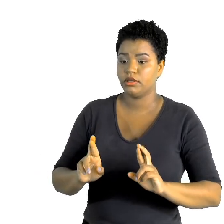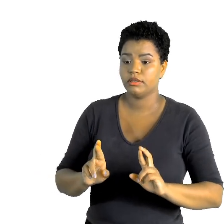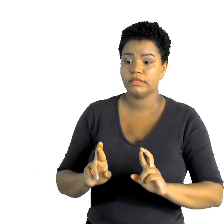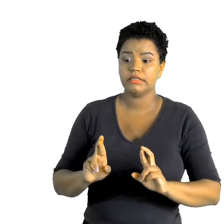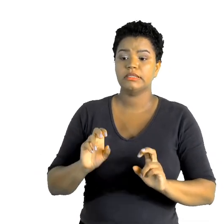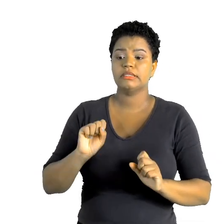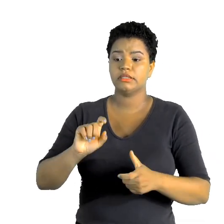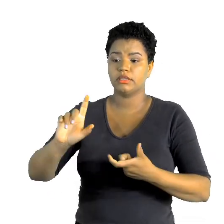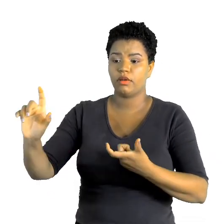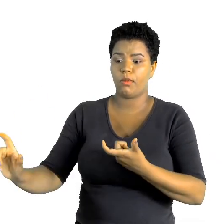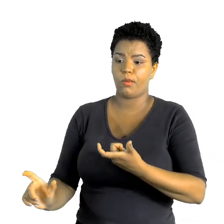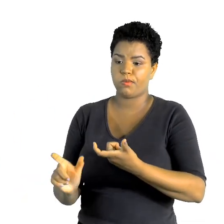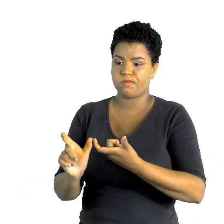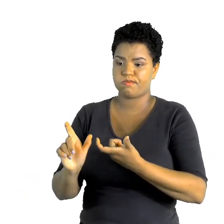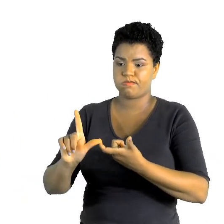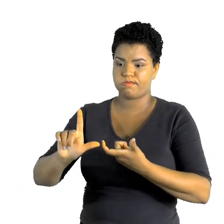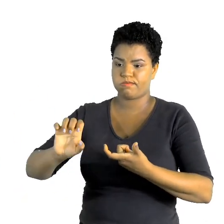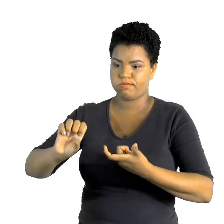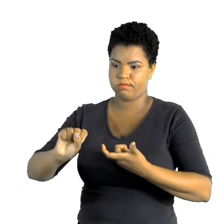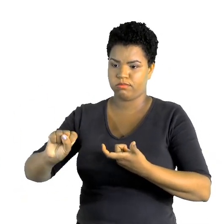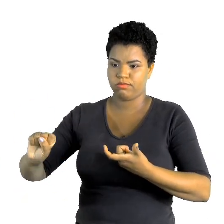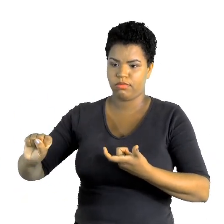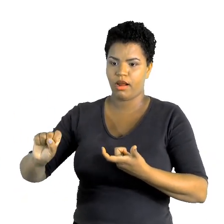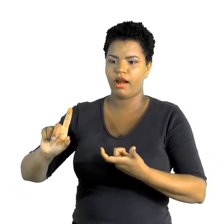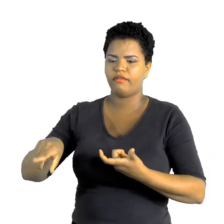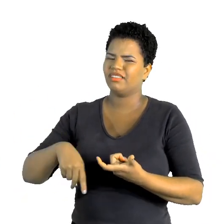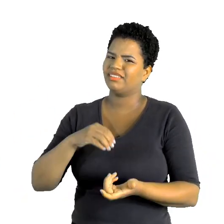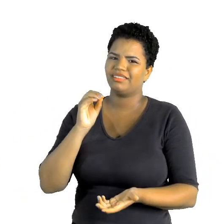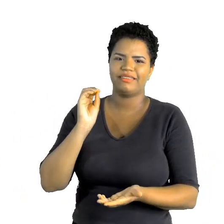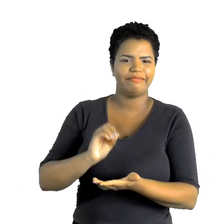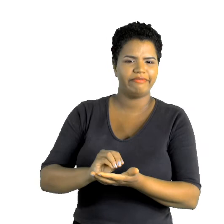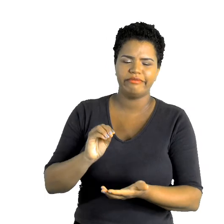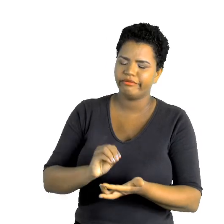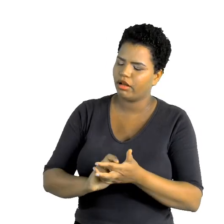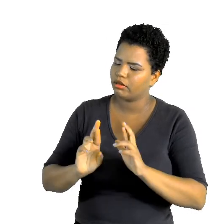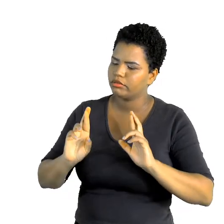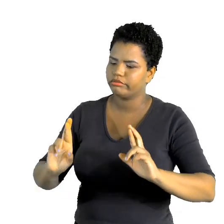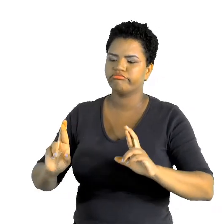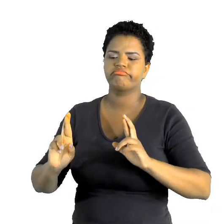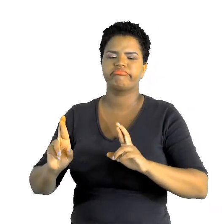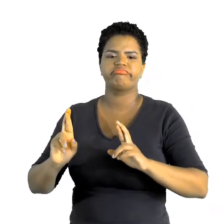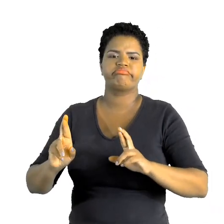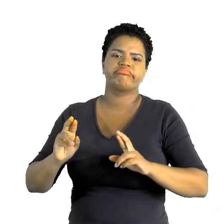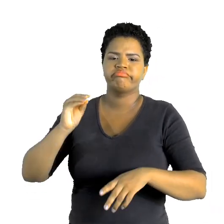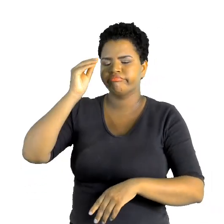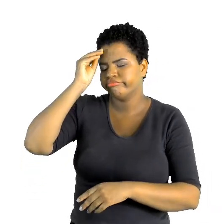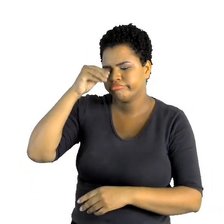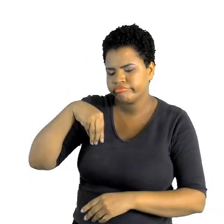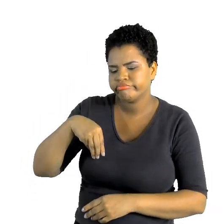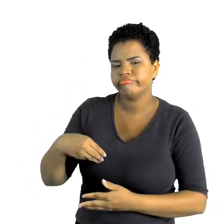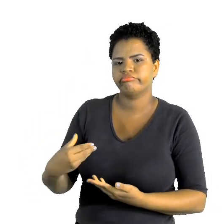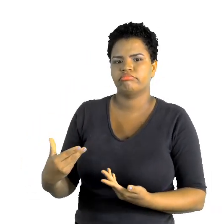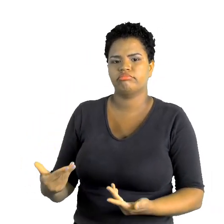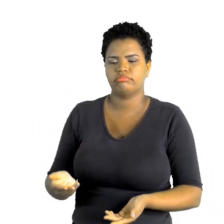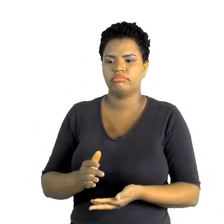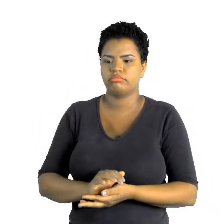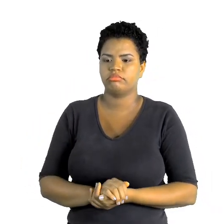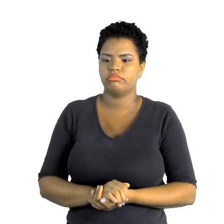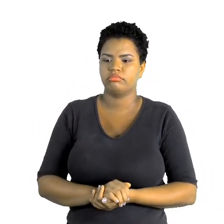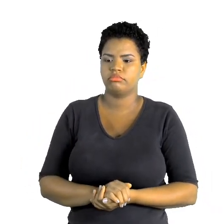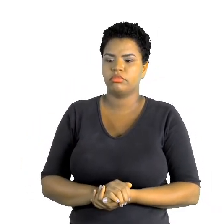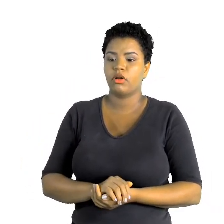acrescentar o less, hopeless, você está sem esperança, você está desesperançoso ou desesperançosa.